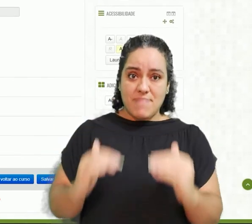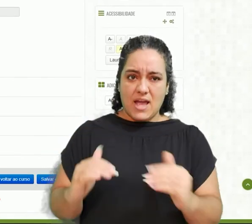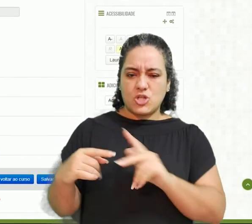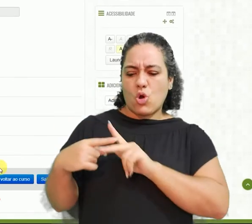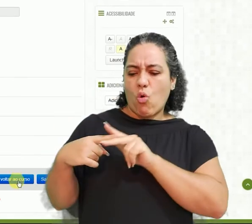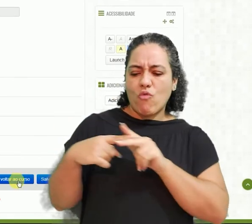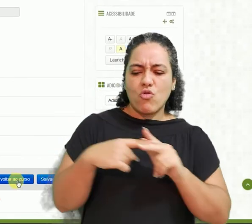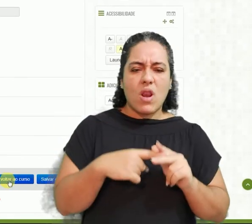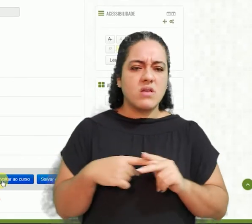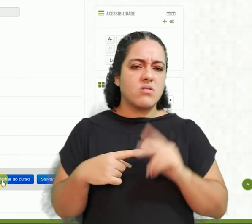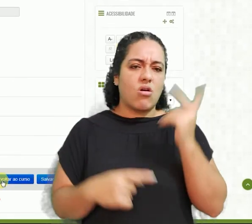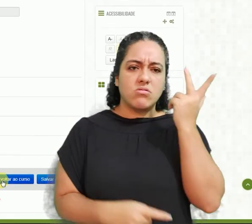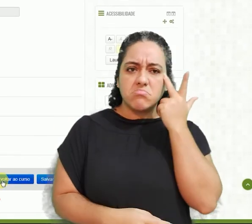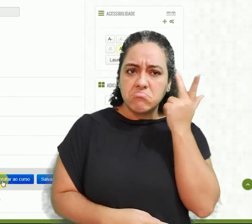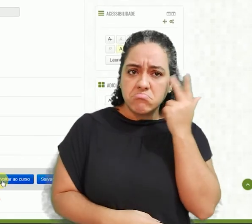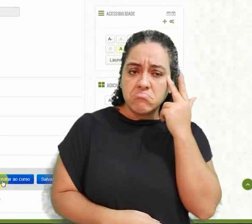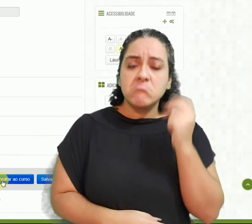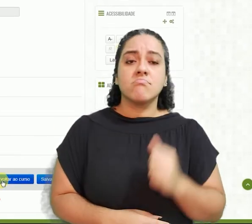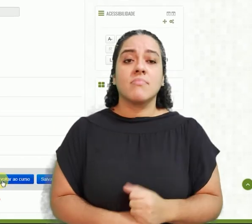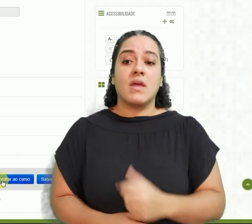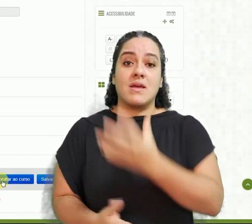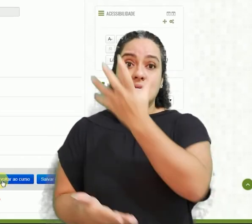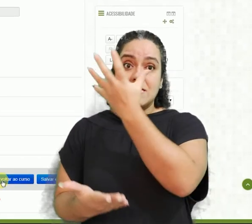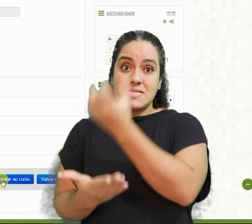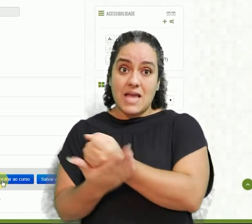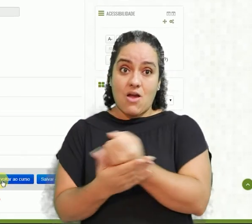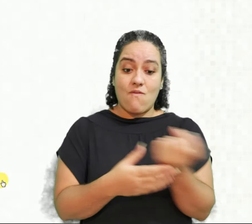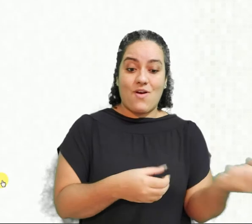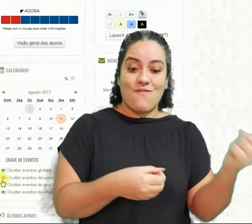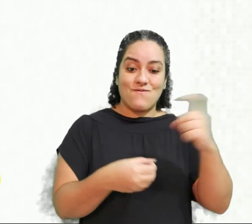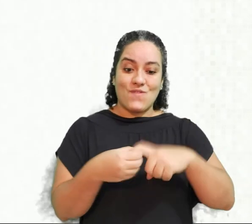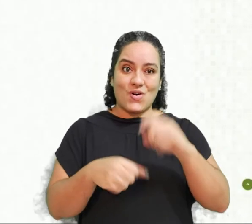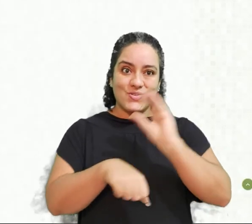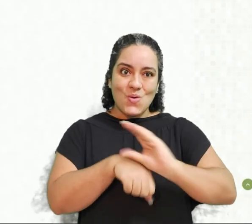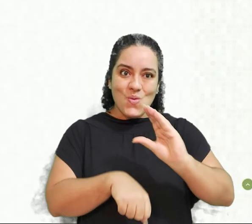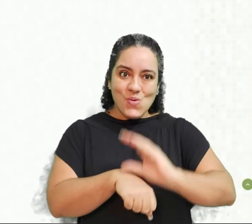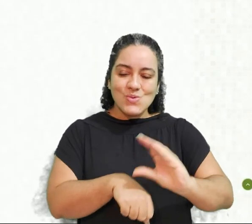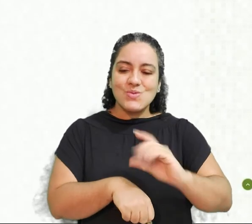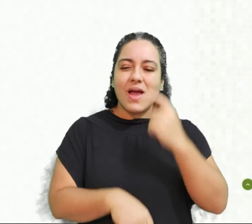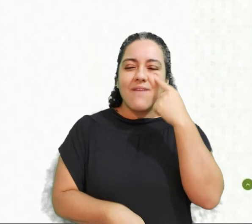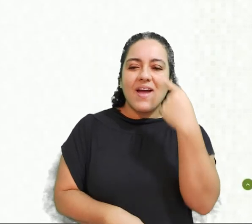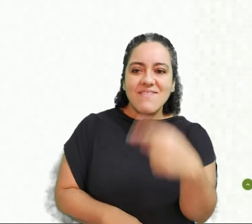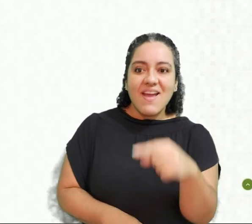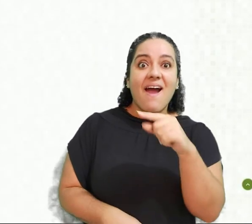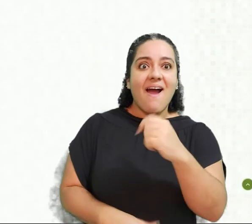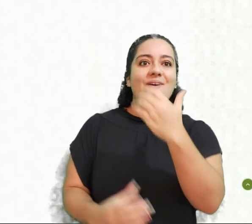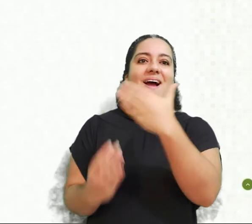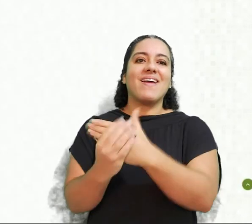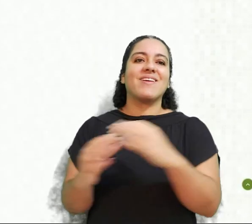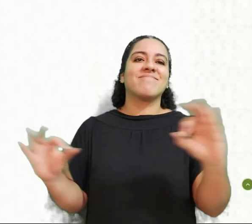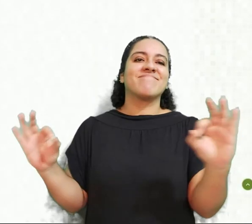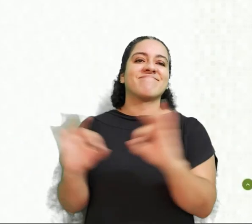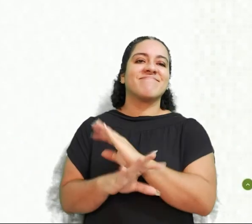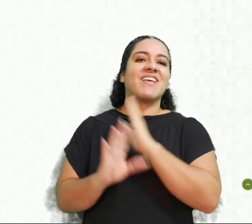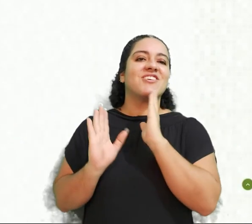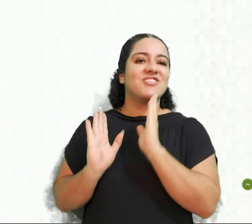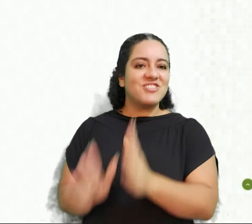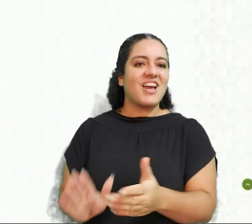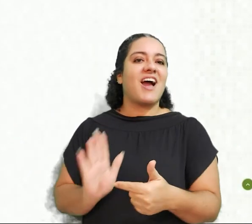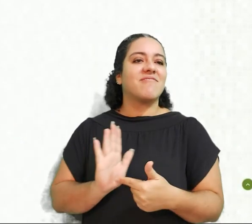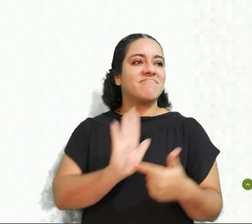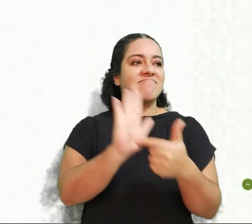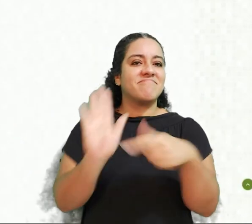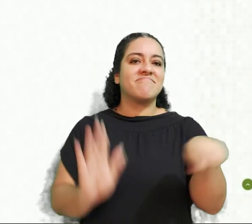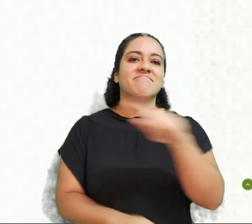abaixo são as configurações comuns e quando você salva em volta ao curso você vai ver que o arquivo já está